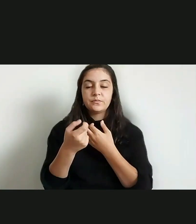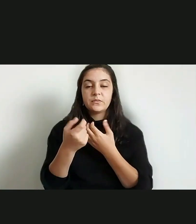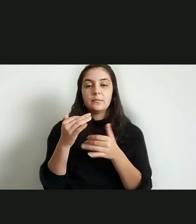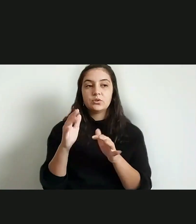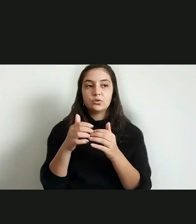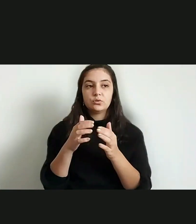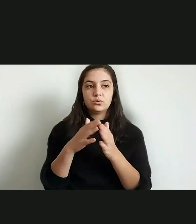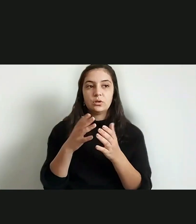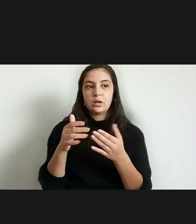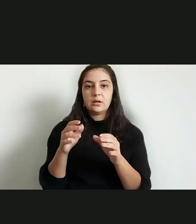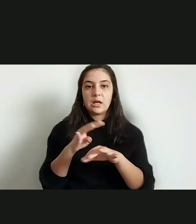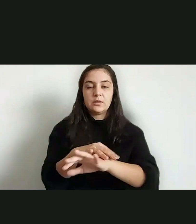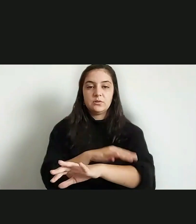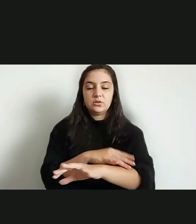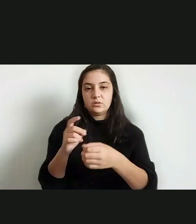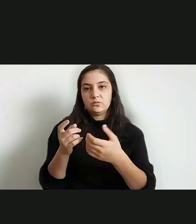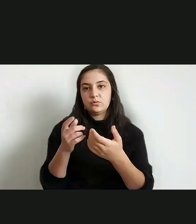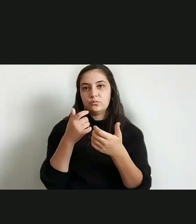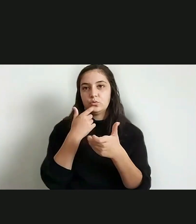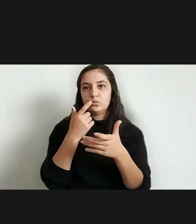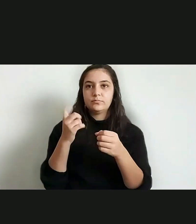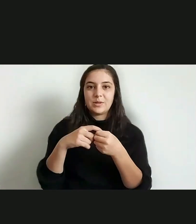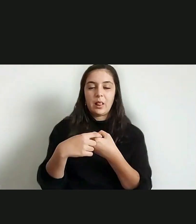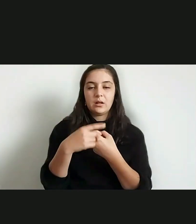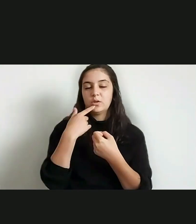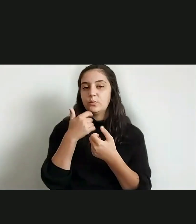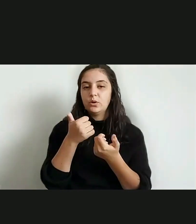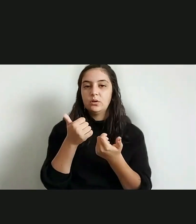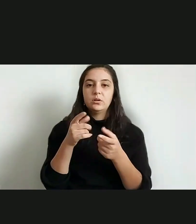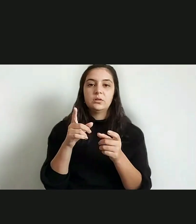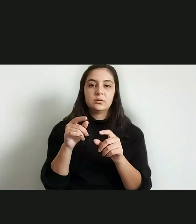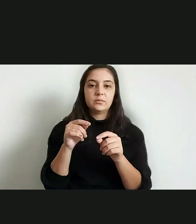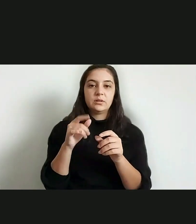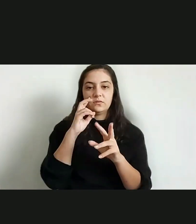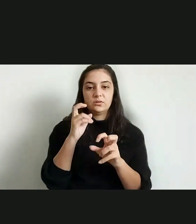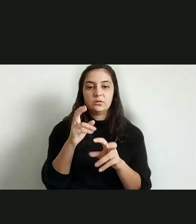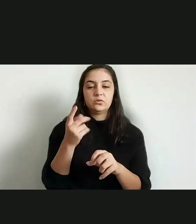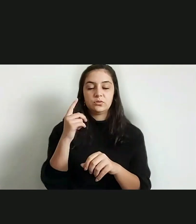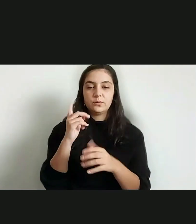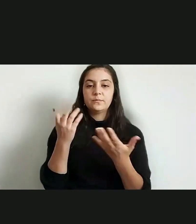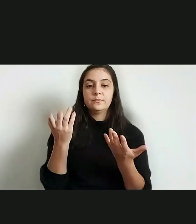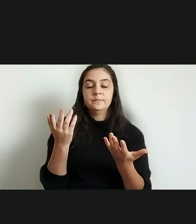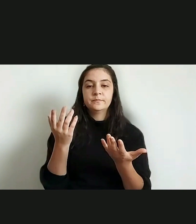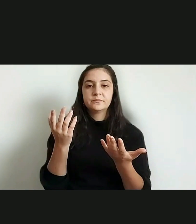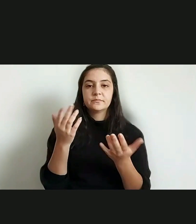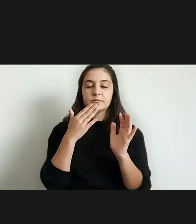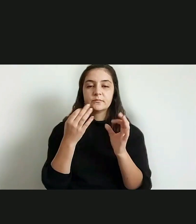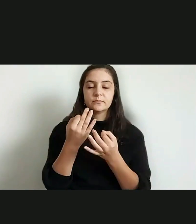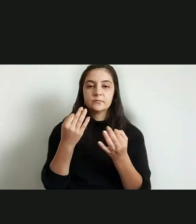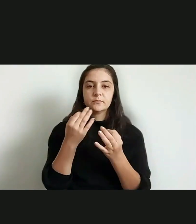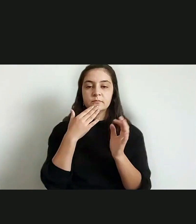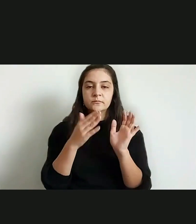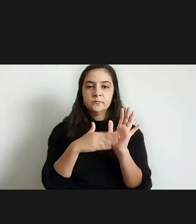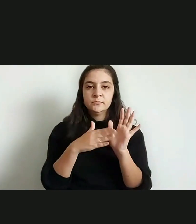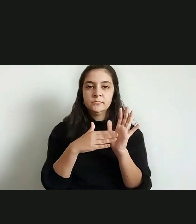podemos pertencer à administração pública, nem todos podemos ser investigadores, etc. E, portanto, realmente é